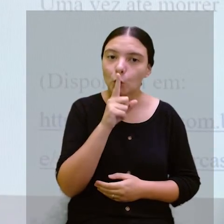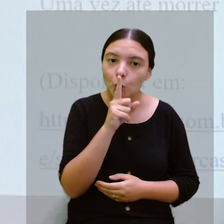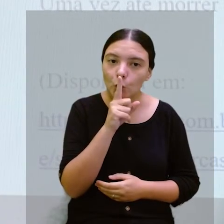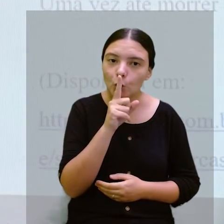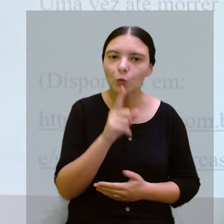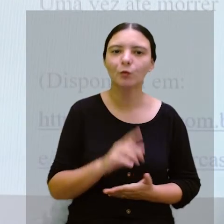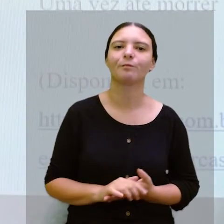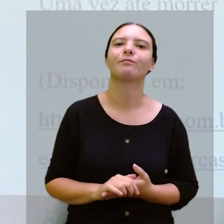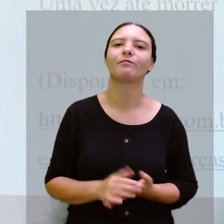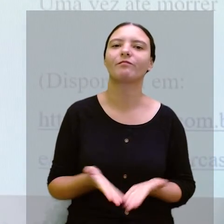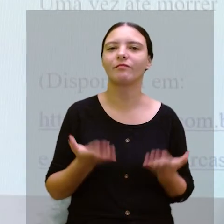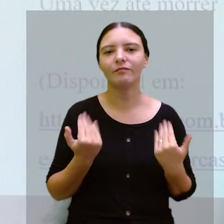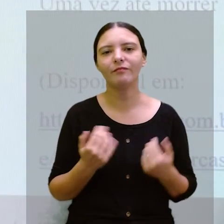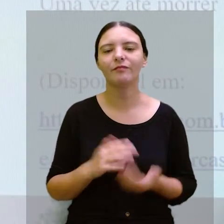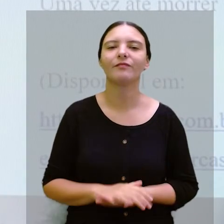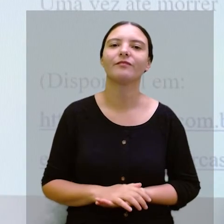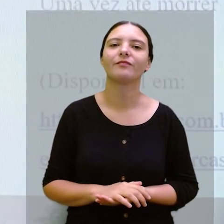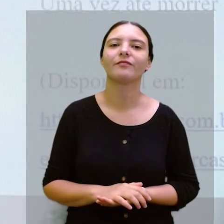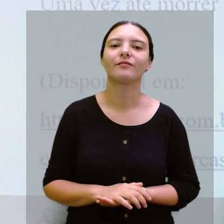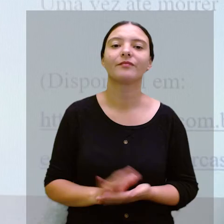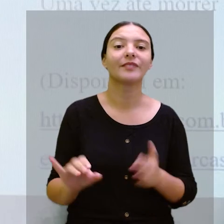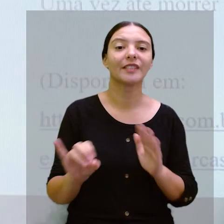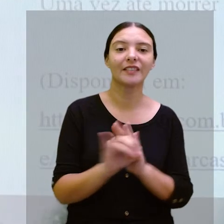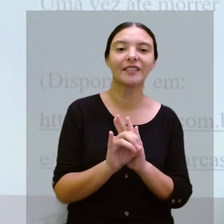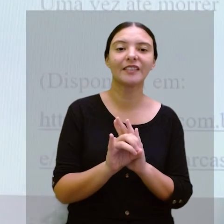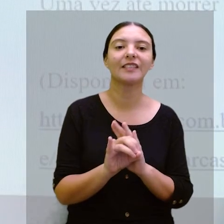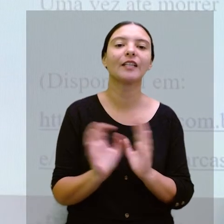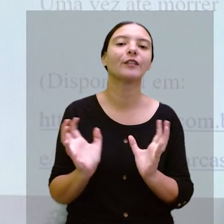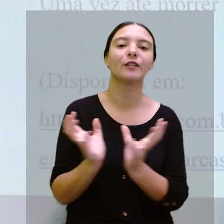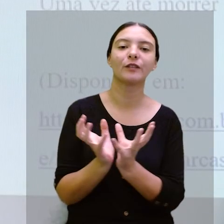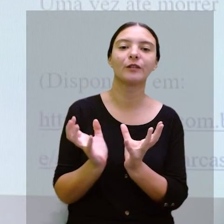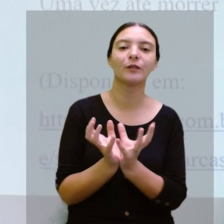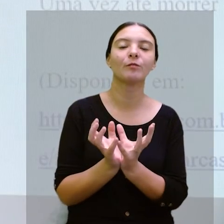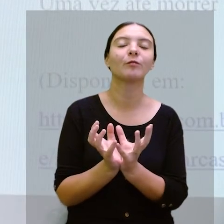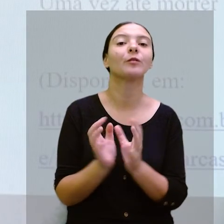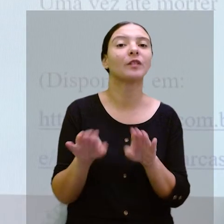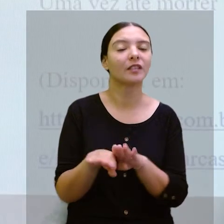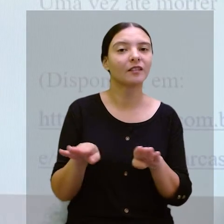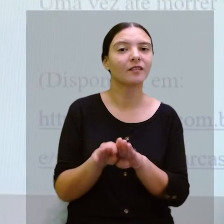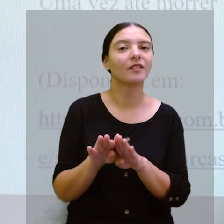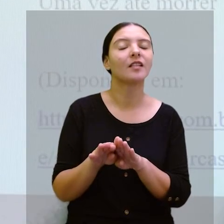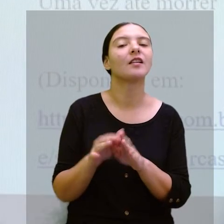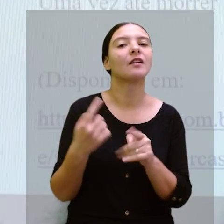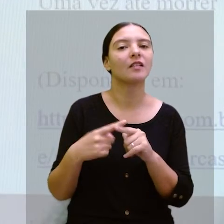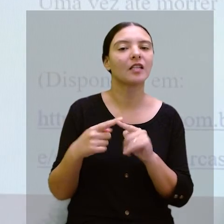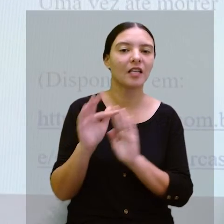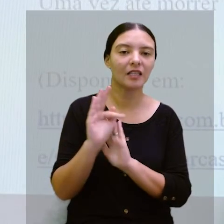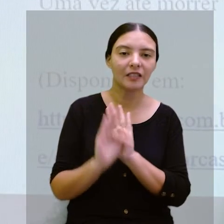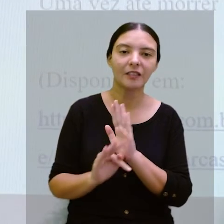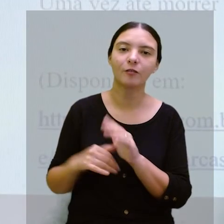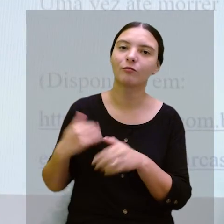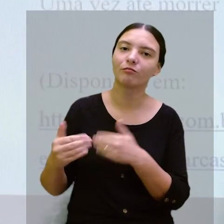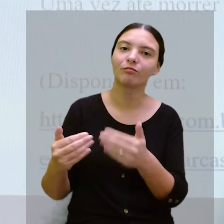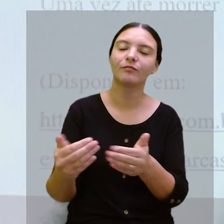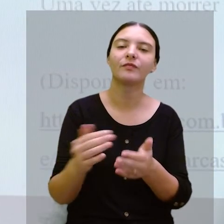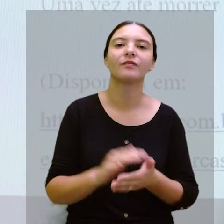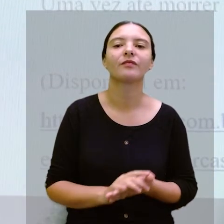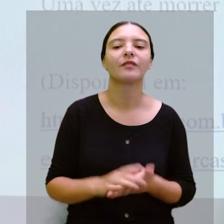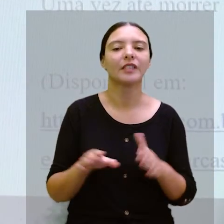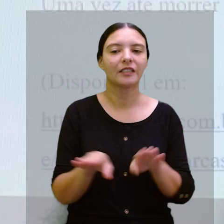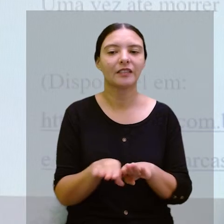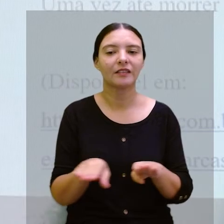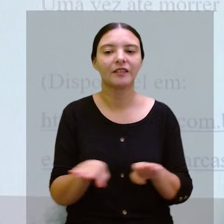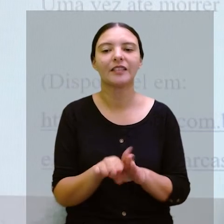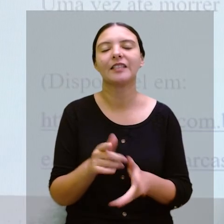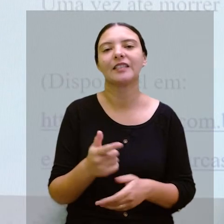Vamos lá. Então, olha só, essa identidade do clube, ela também é uma identidade passada pela construção do texto. Tá? Ela também